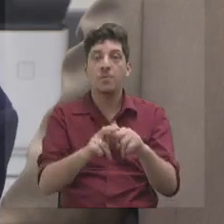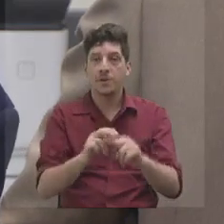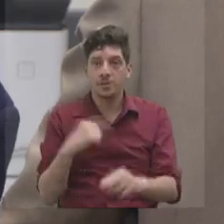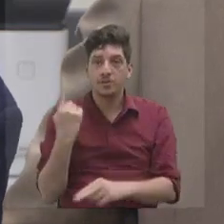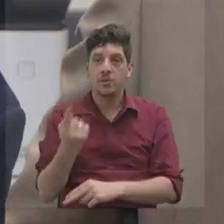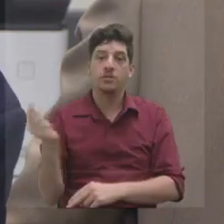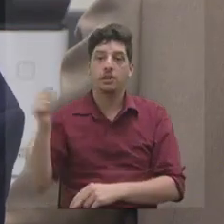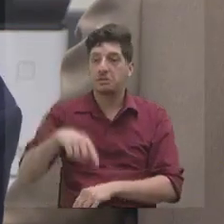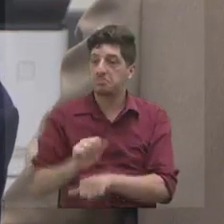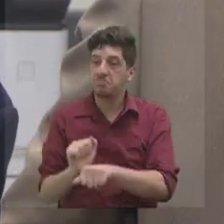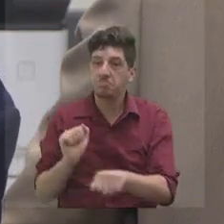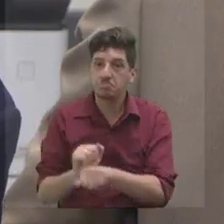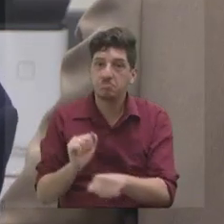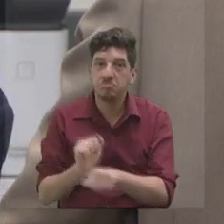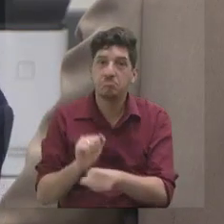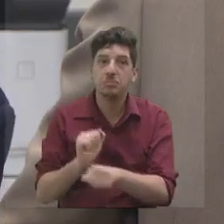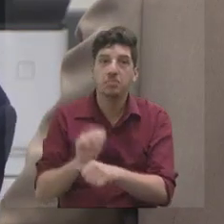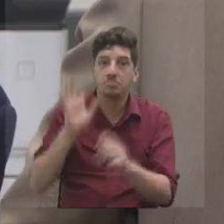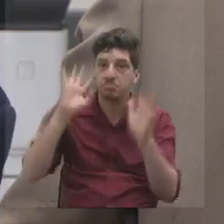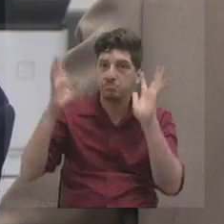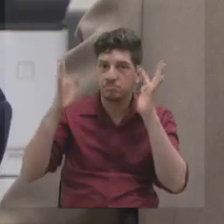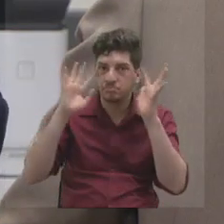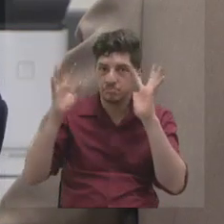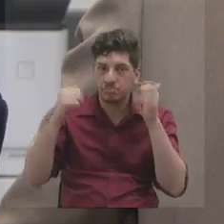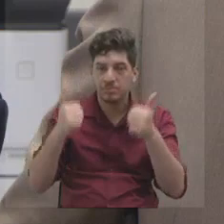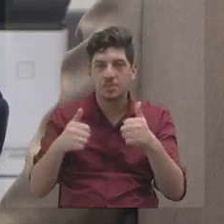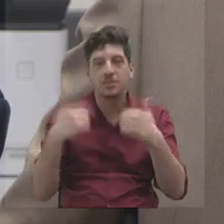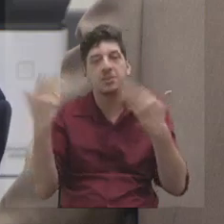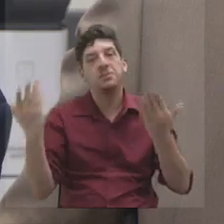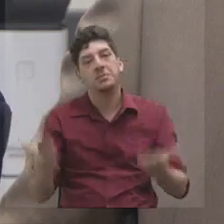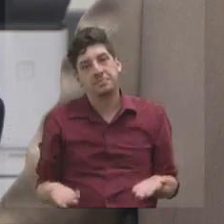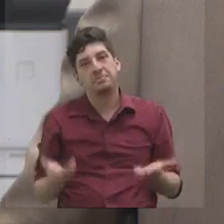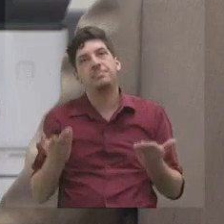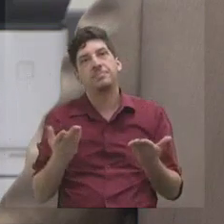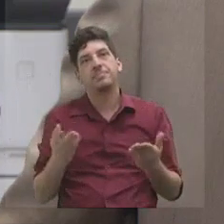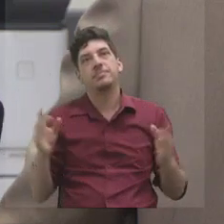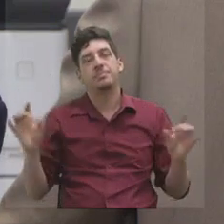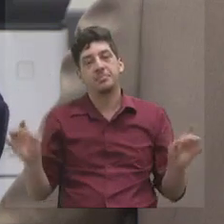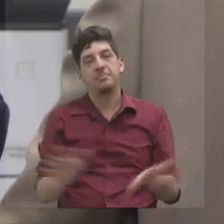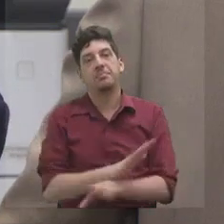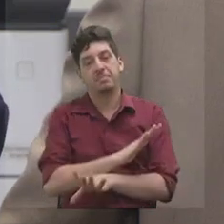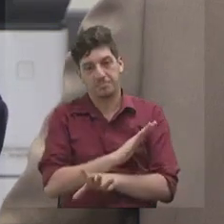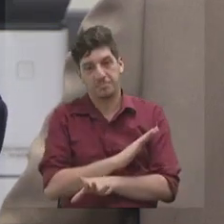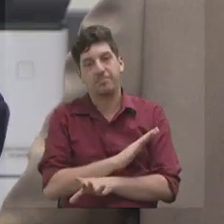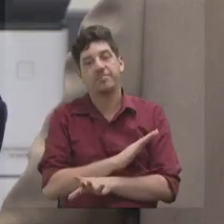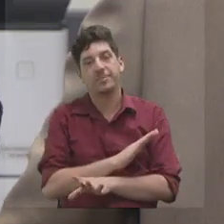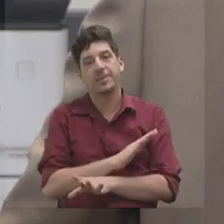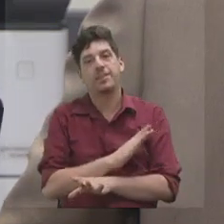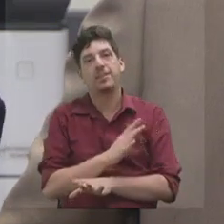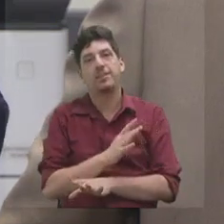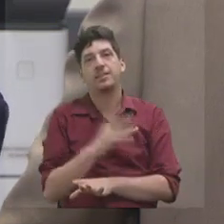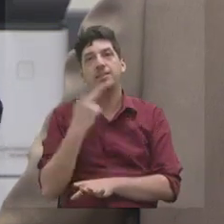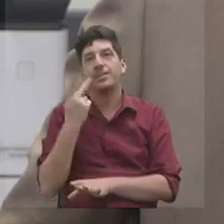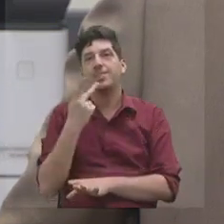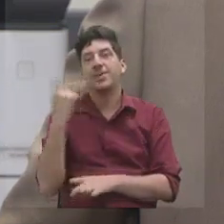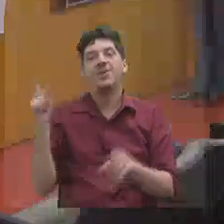aguardando essa decisão enfim encerrando quando se falou também a